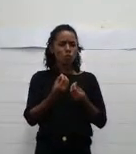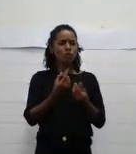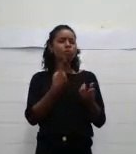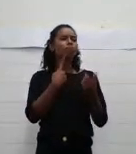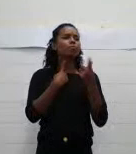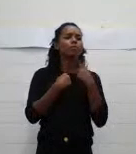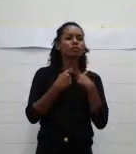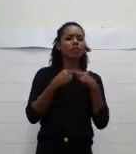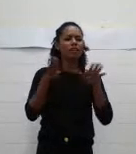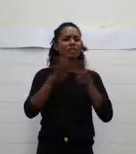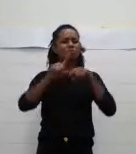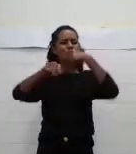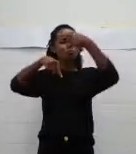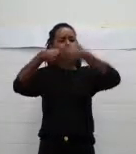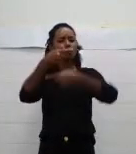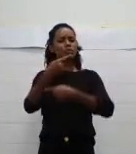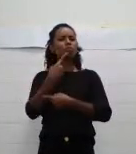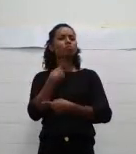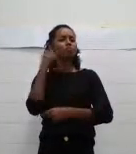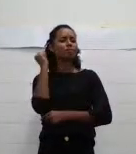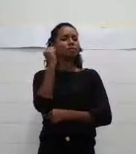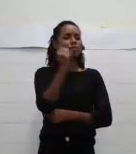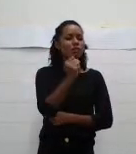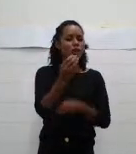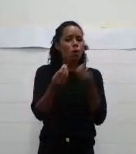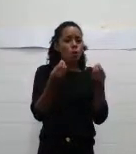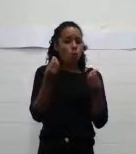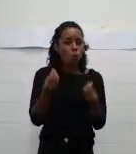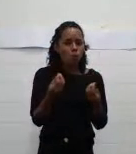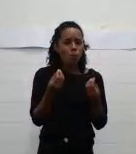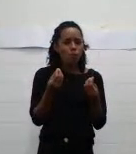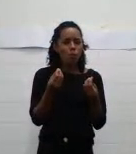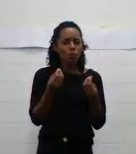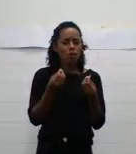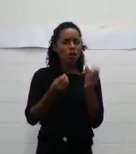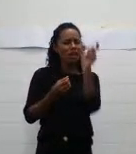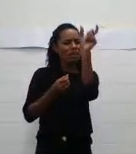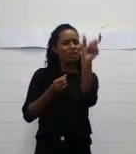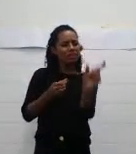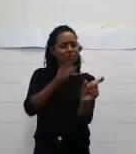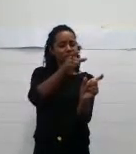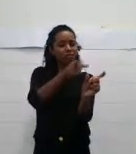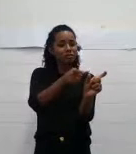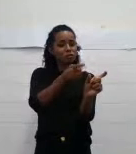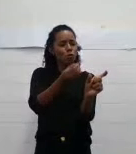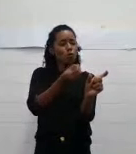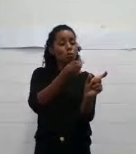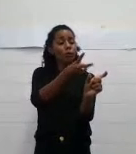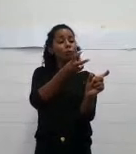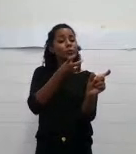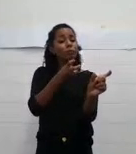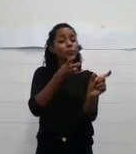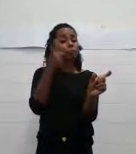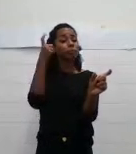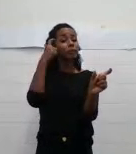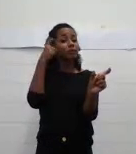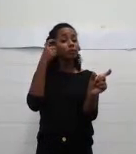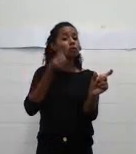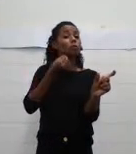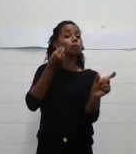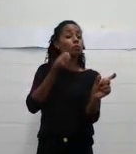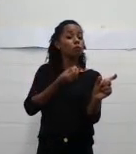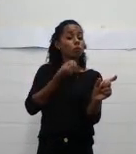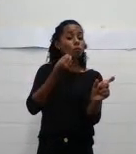E tem a ver também com esse processo, né, de como esse corpo, muitas vezes, é visto e é pensado